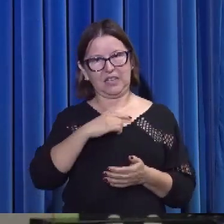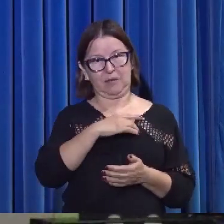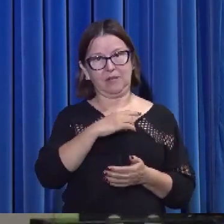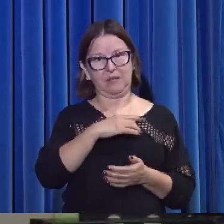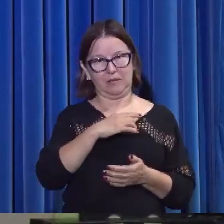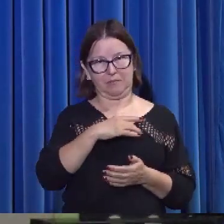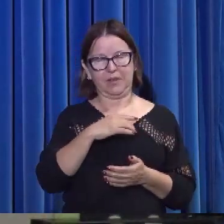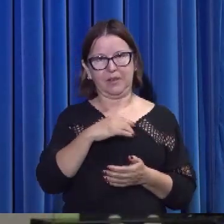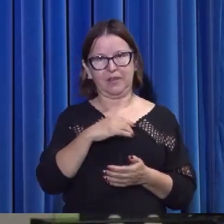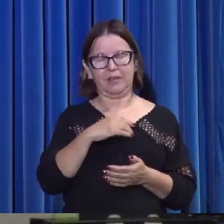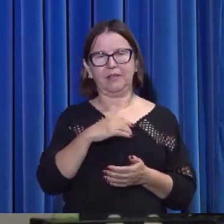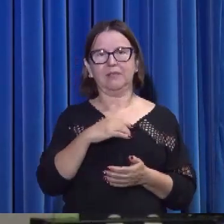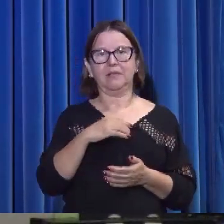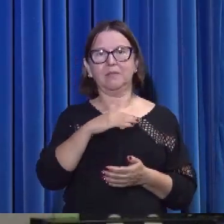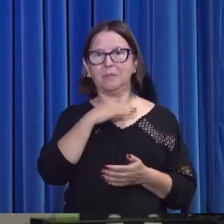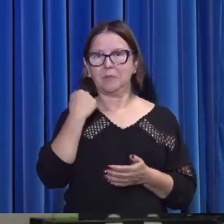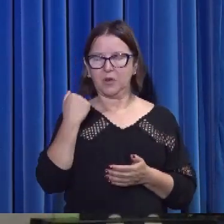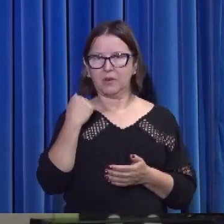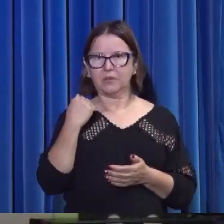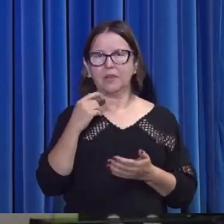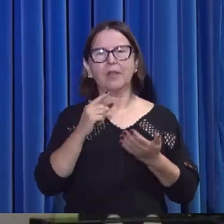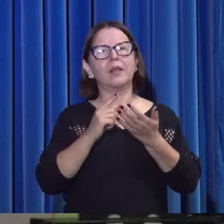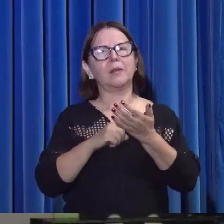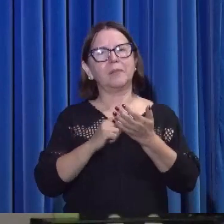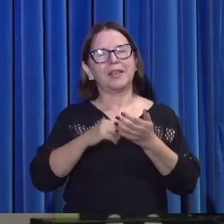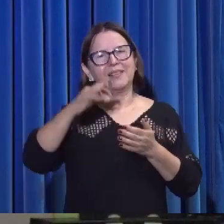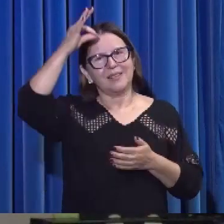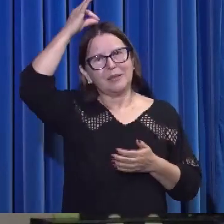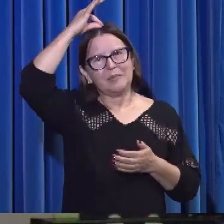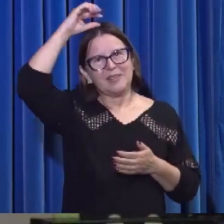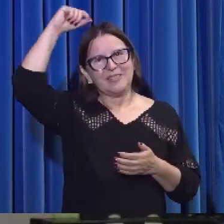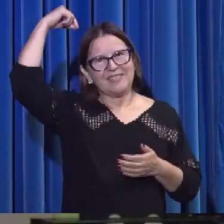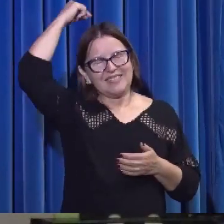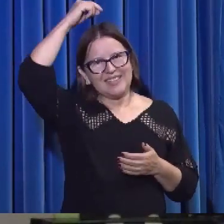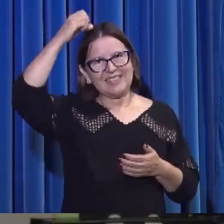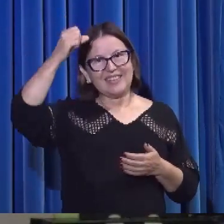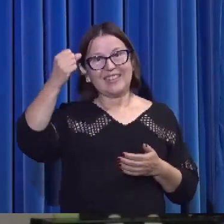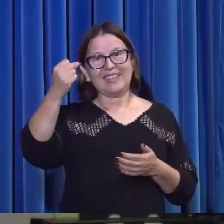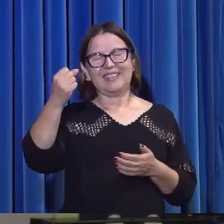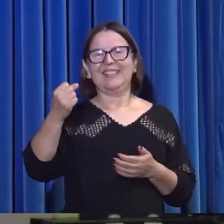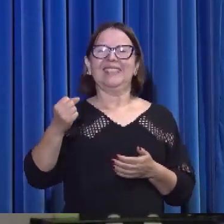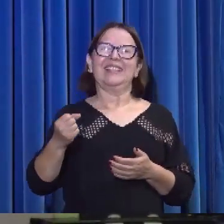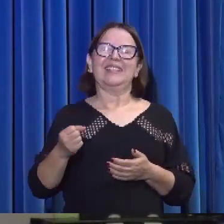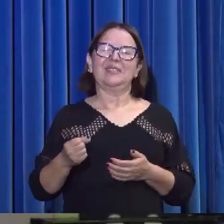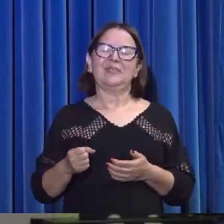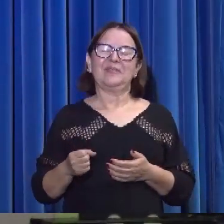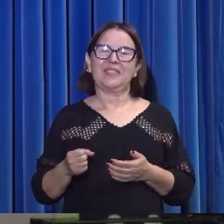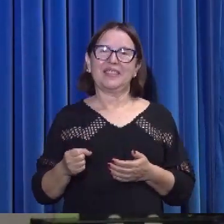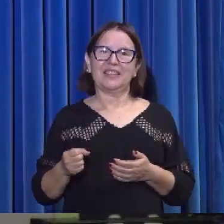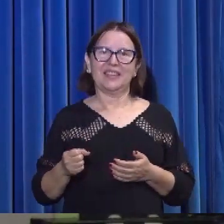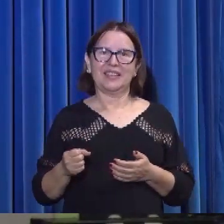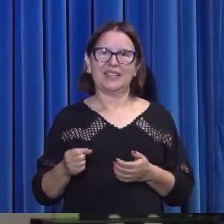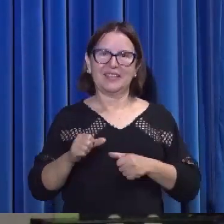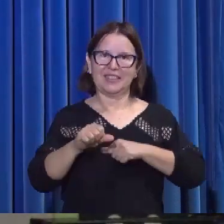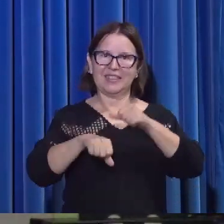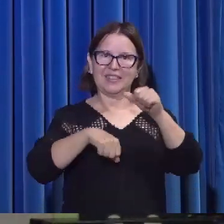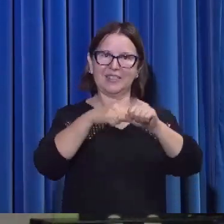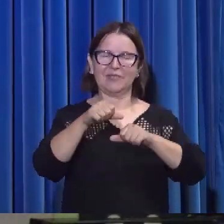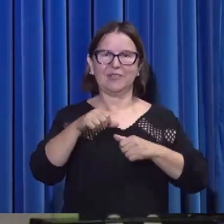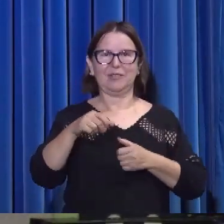Espírito Santo, por meio da palavra dele, renovar a sua mente. Para ele tirar essas coisas. Nós ainda vivemos na